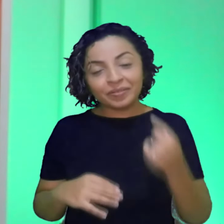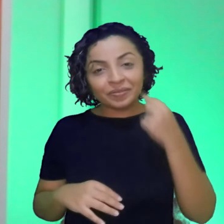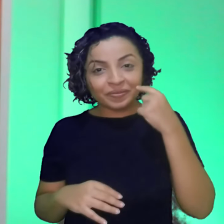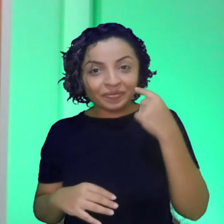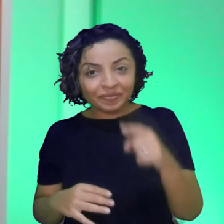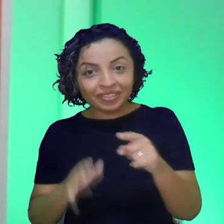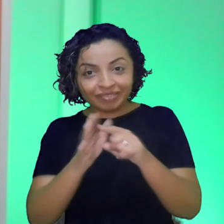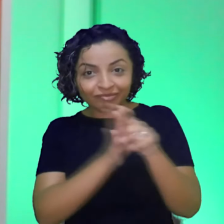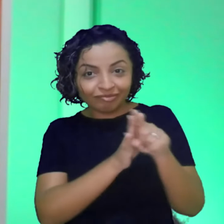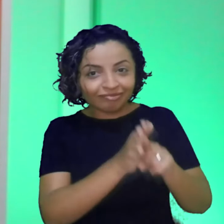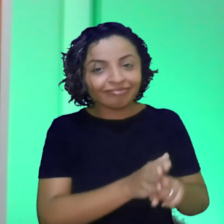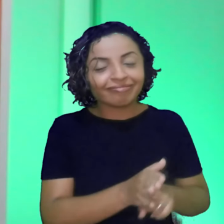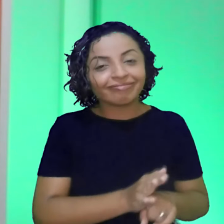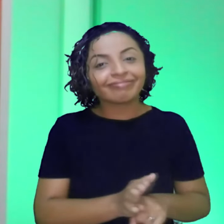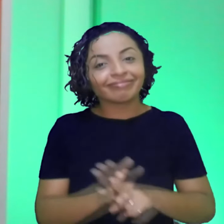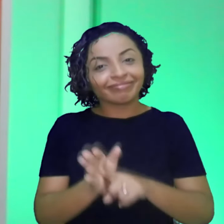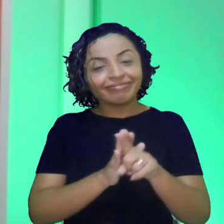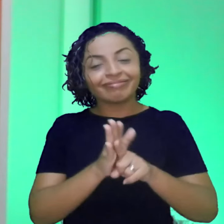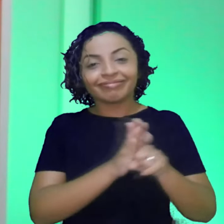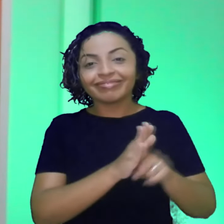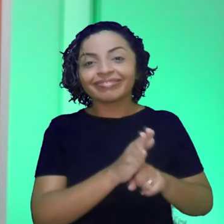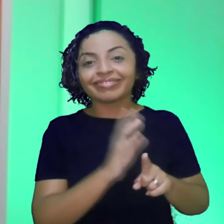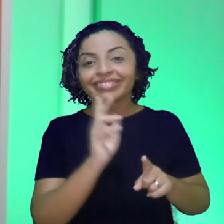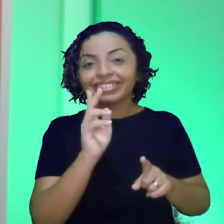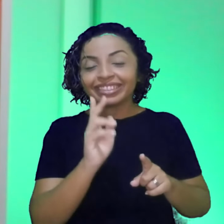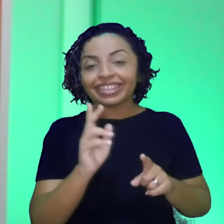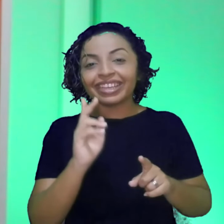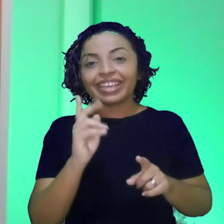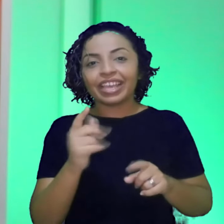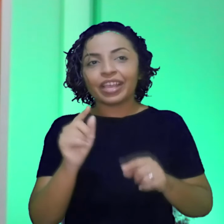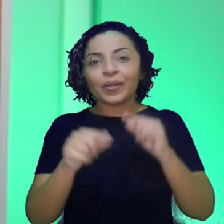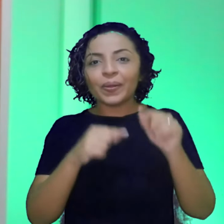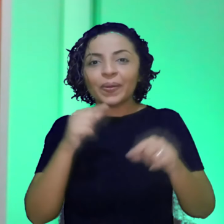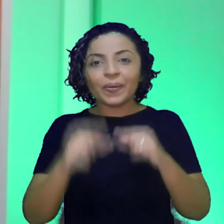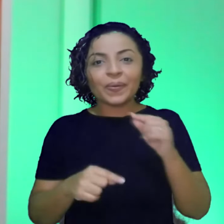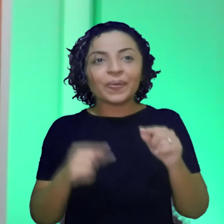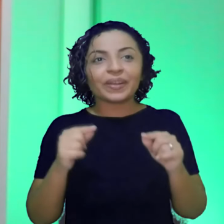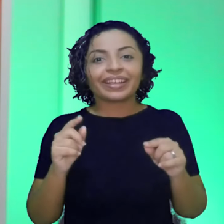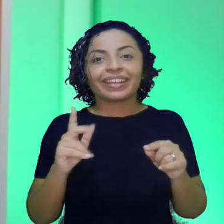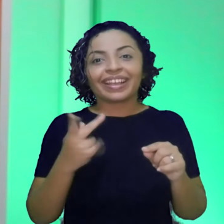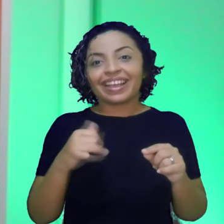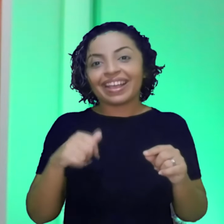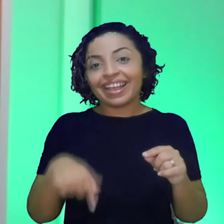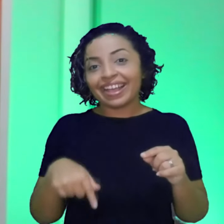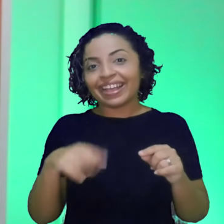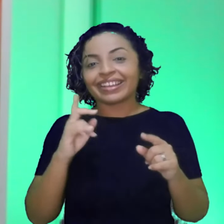obras. E vai ser legal relacionar o que eu tenho de experiência com